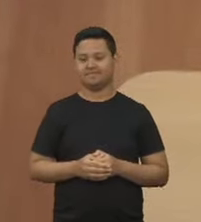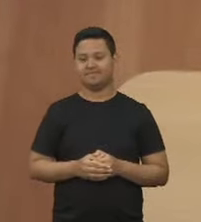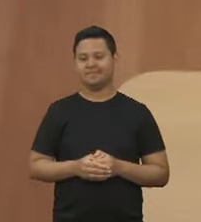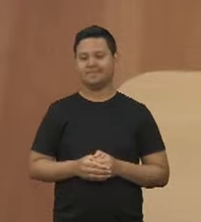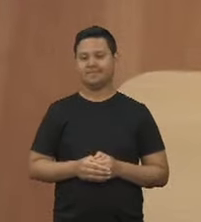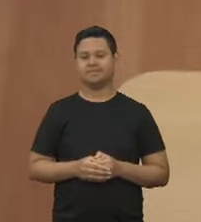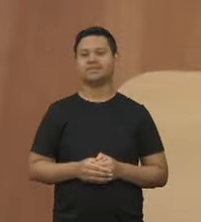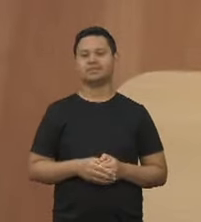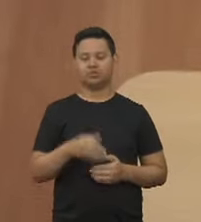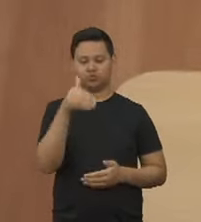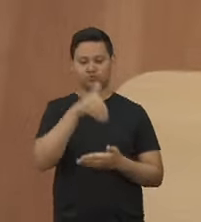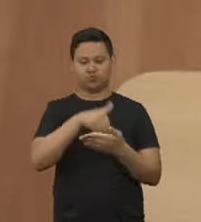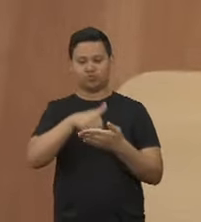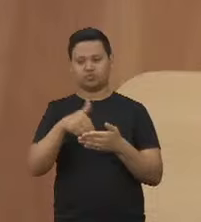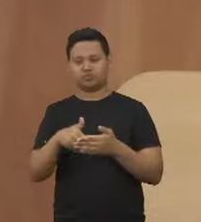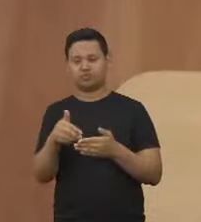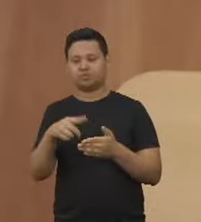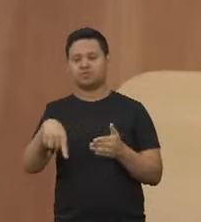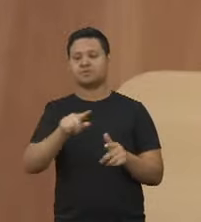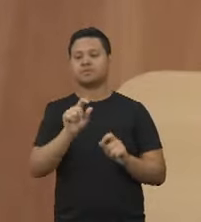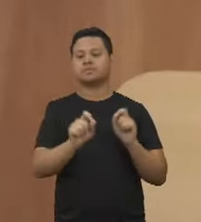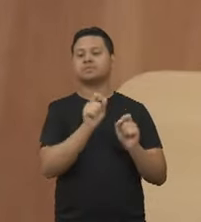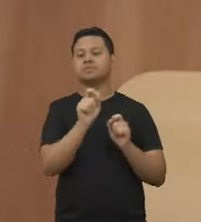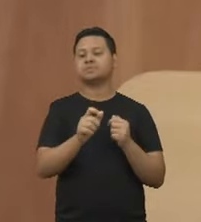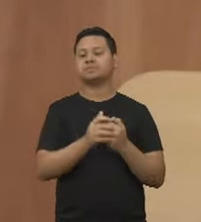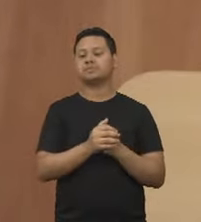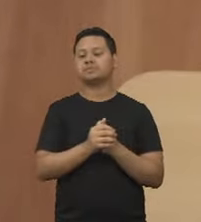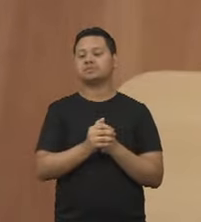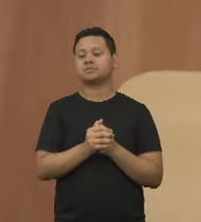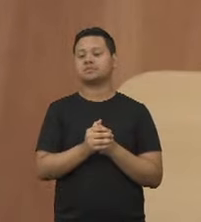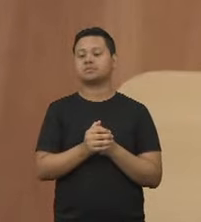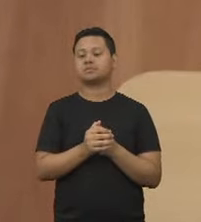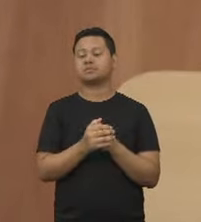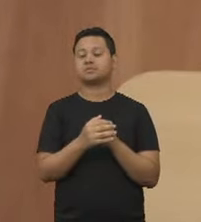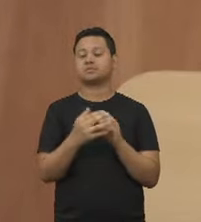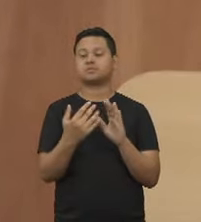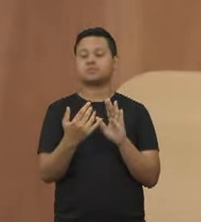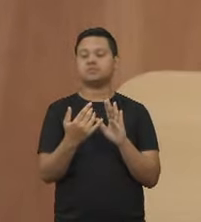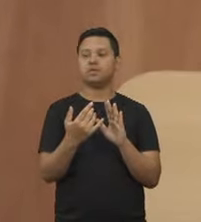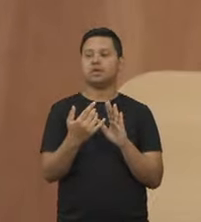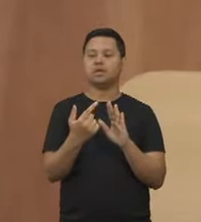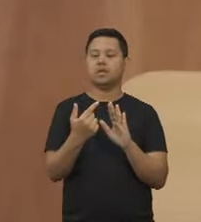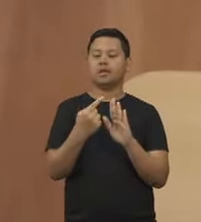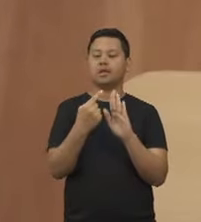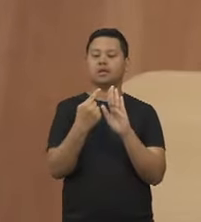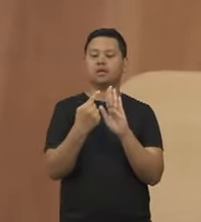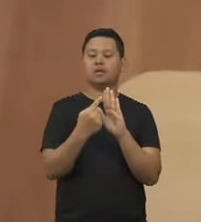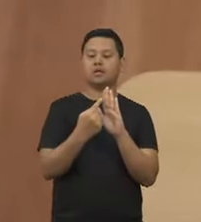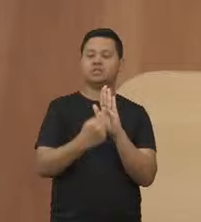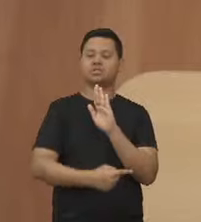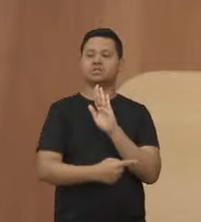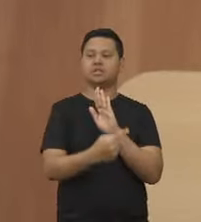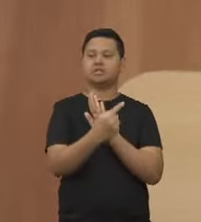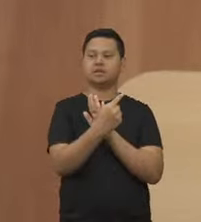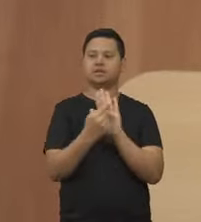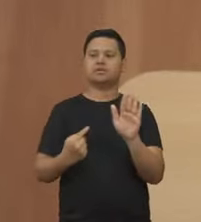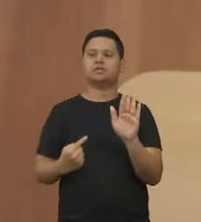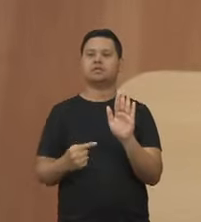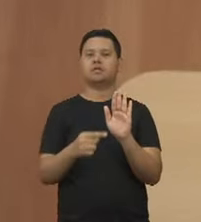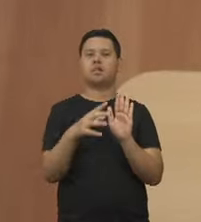nesse momento de votação para a extinção dos veículos de tração animal para fins econômicos na nossa